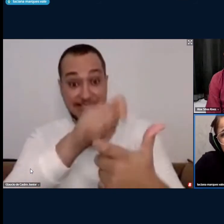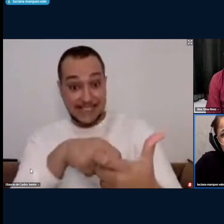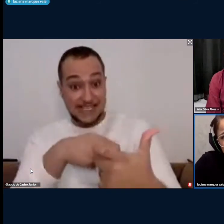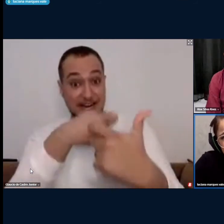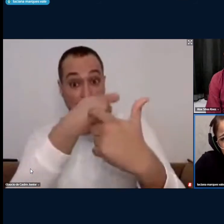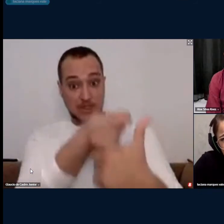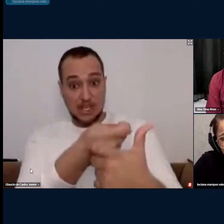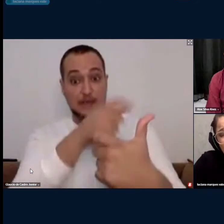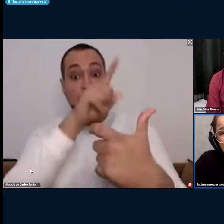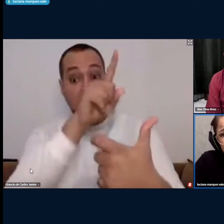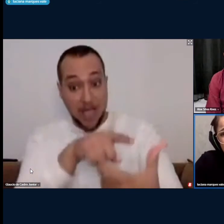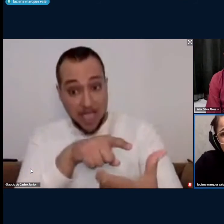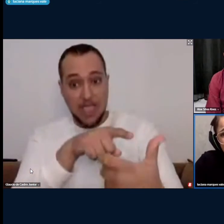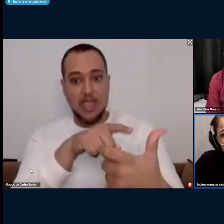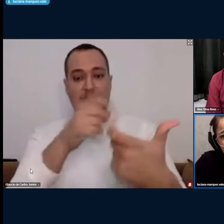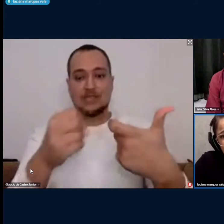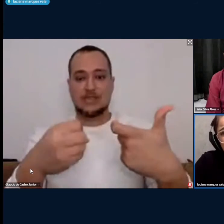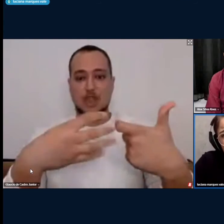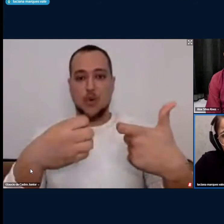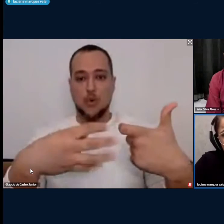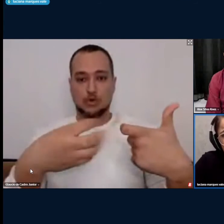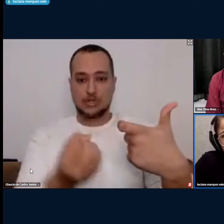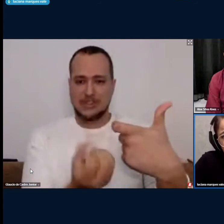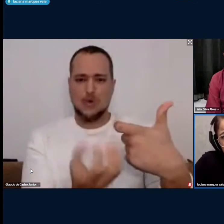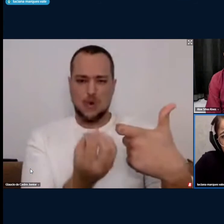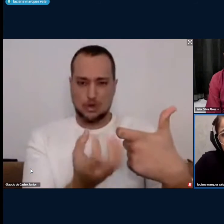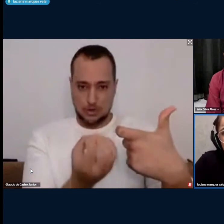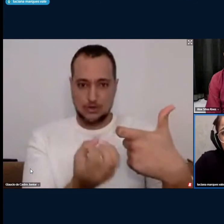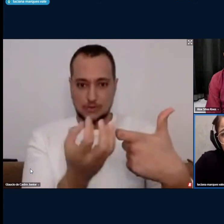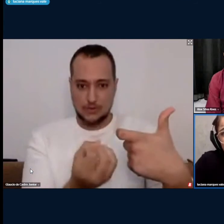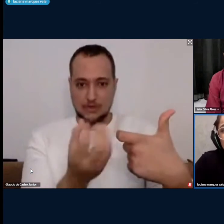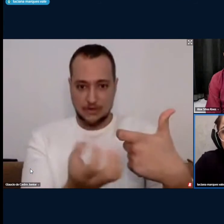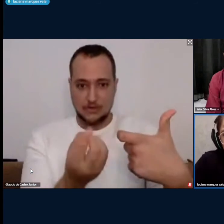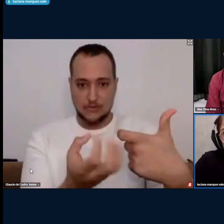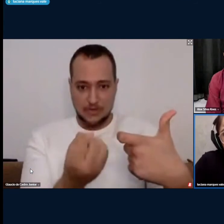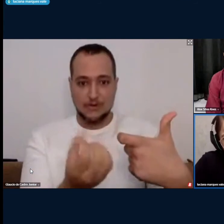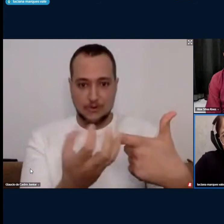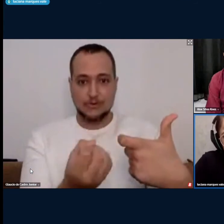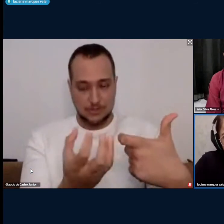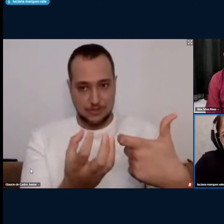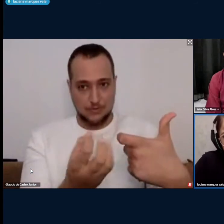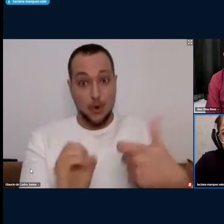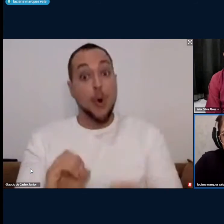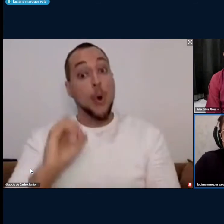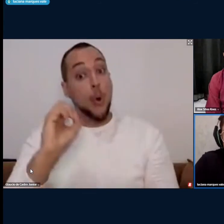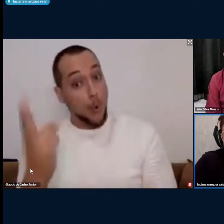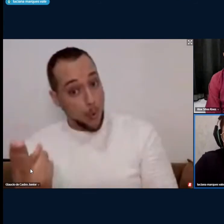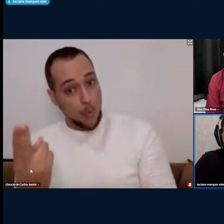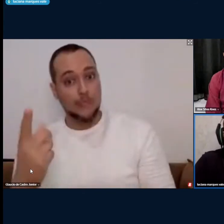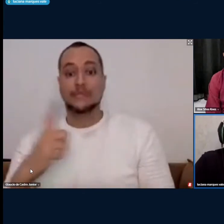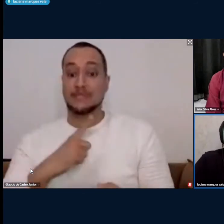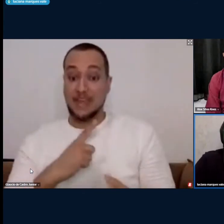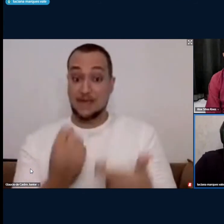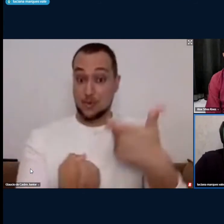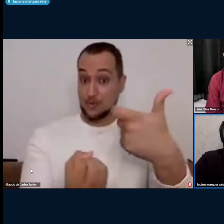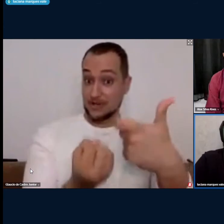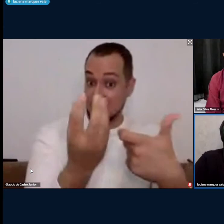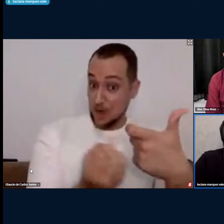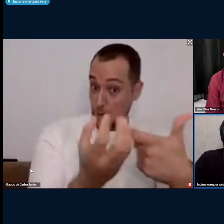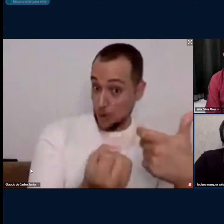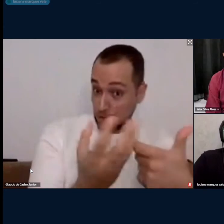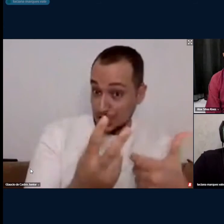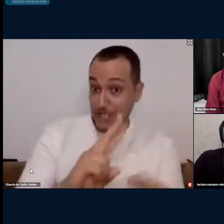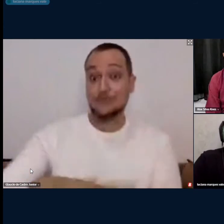entender o que é o se o sinal termo é um neologismo. Se é um neologismo